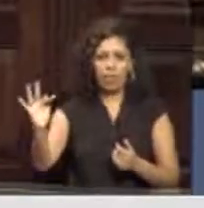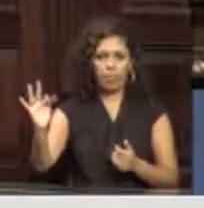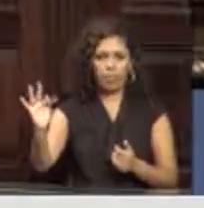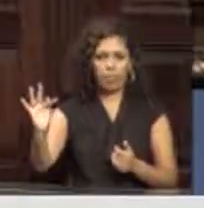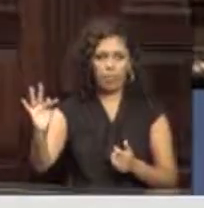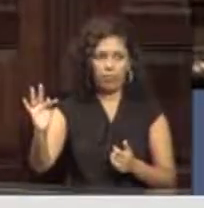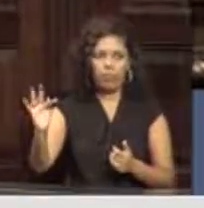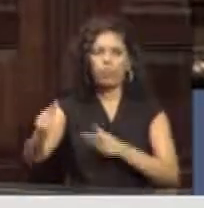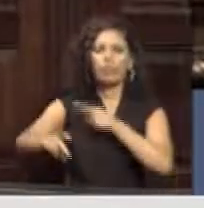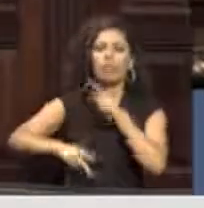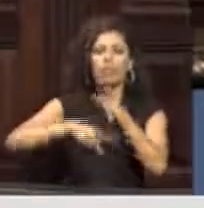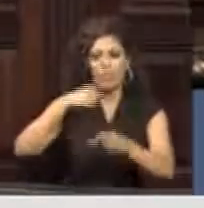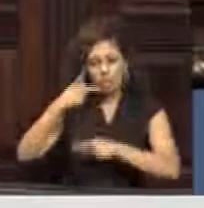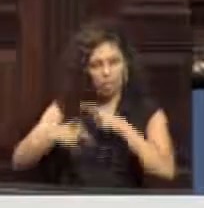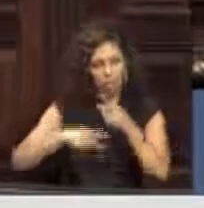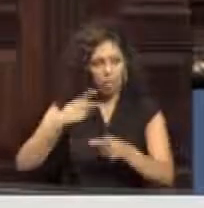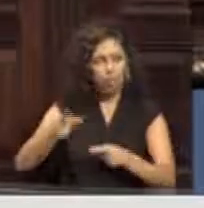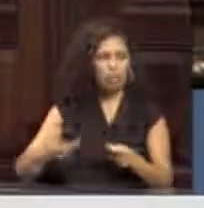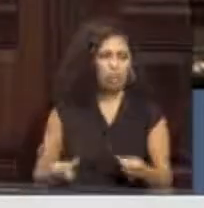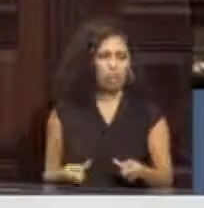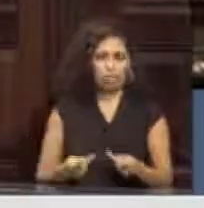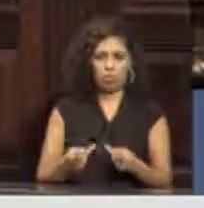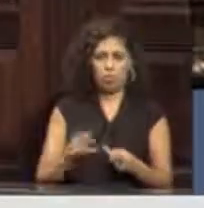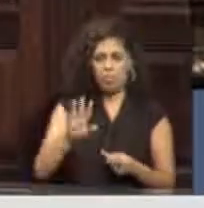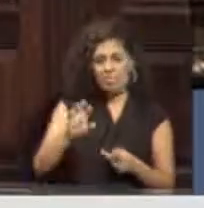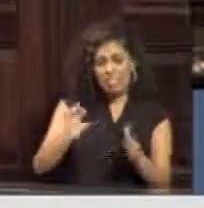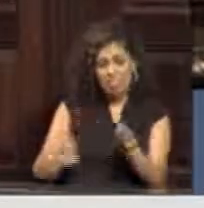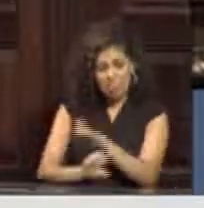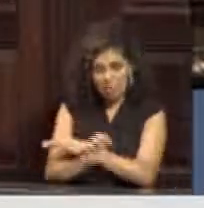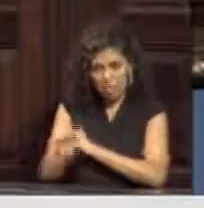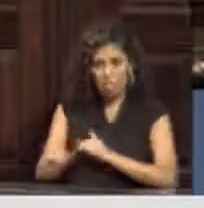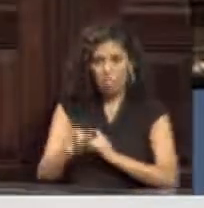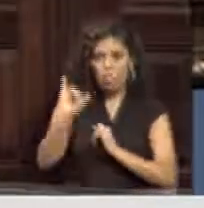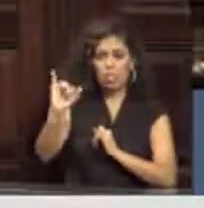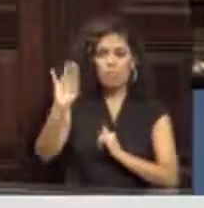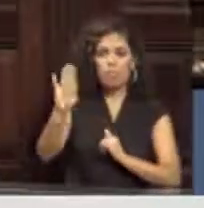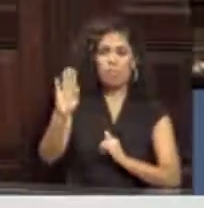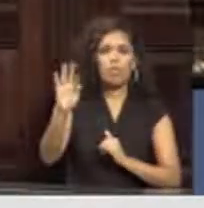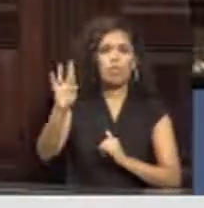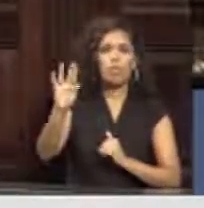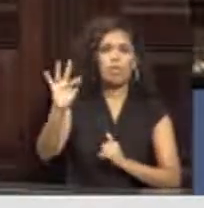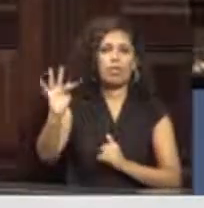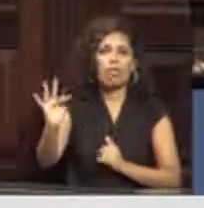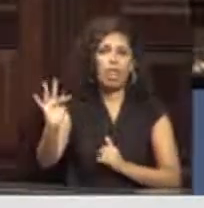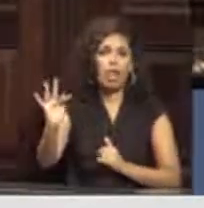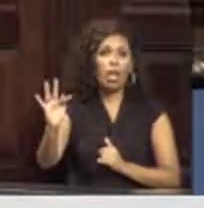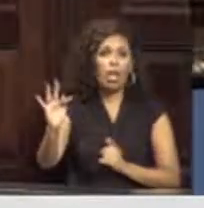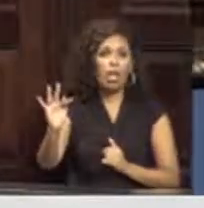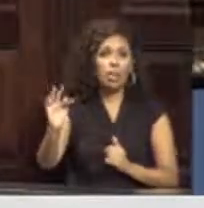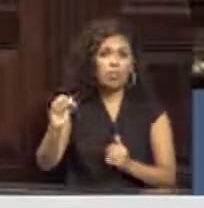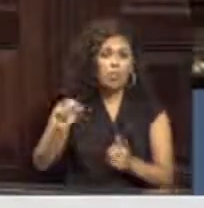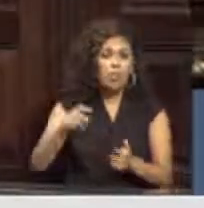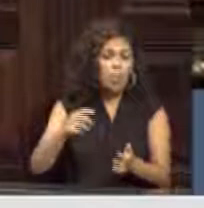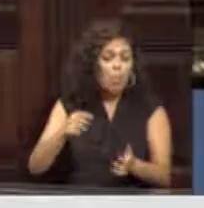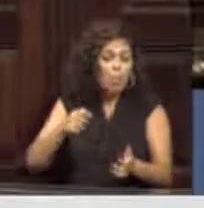está nesse momento quase que falida, sempre foi uma empresa privada.